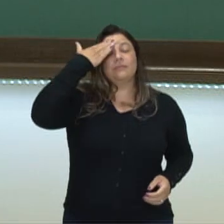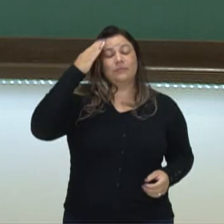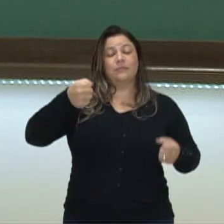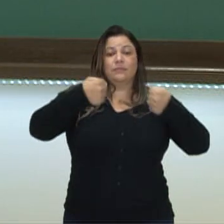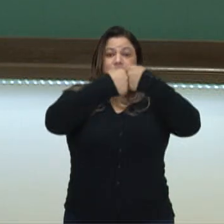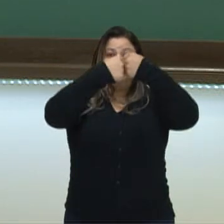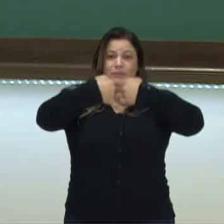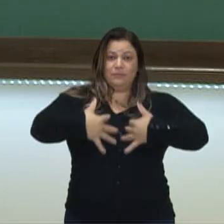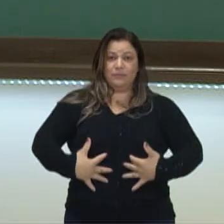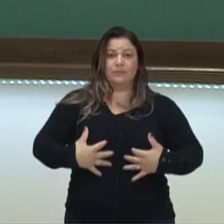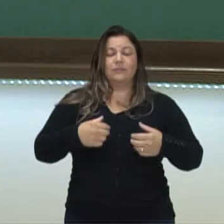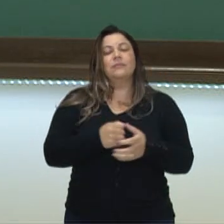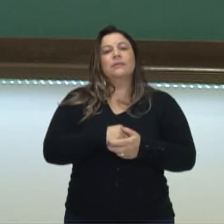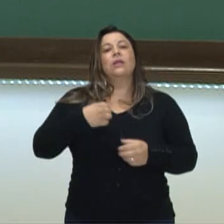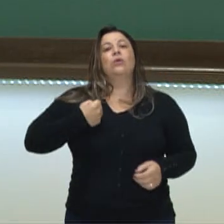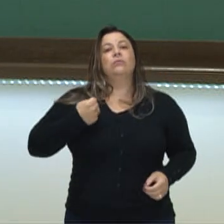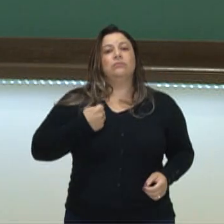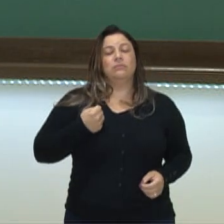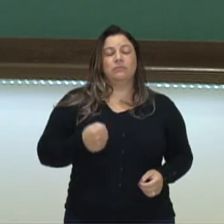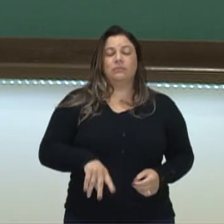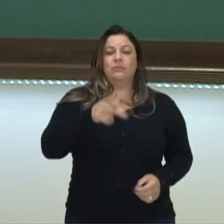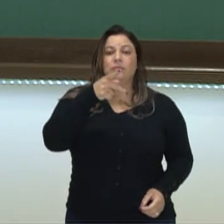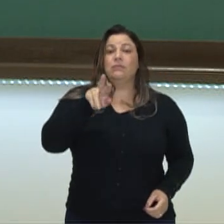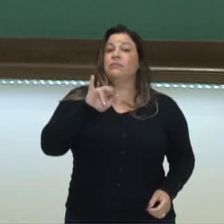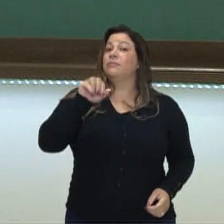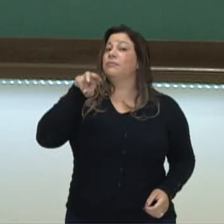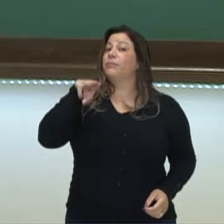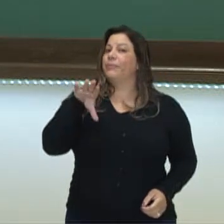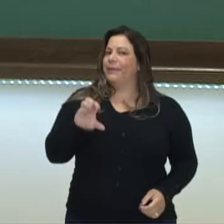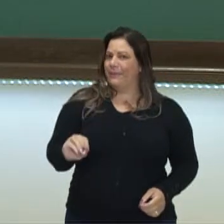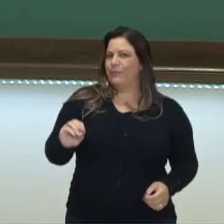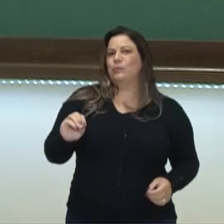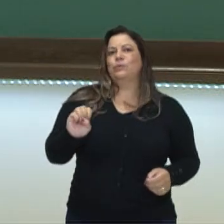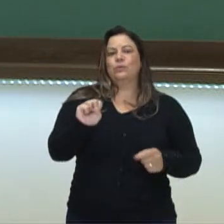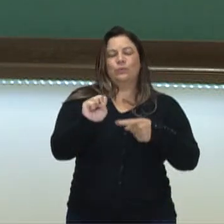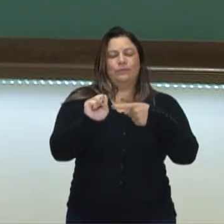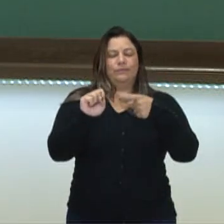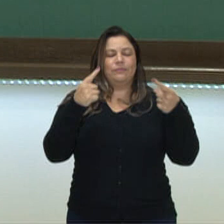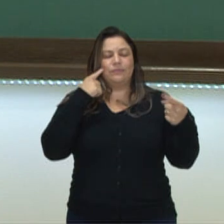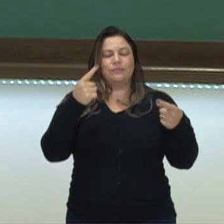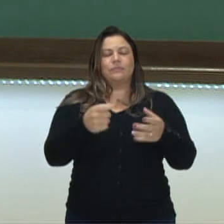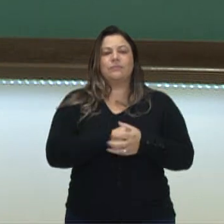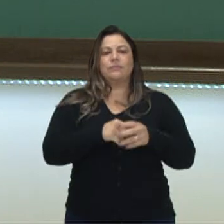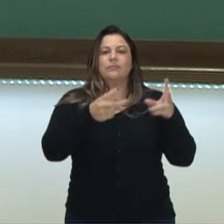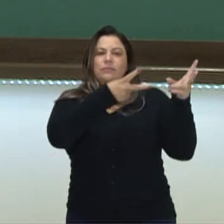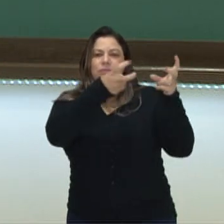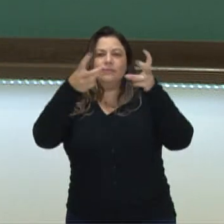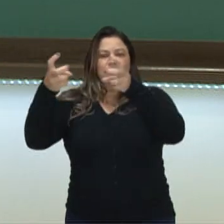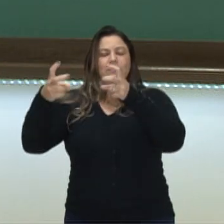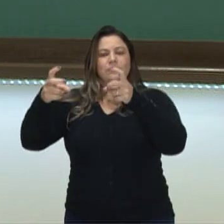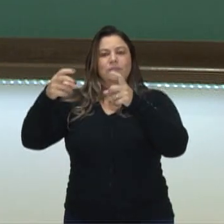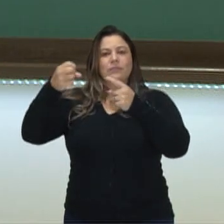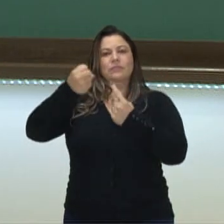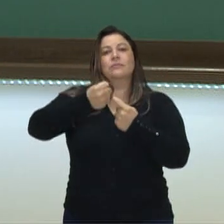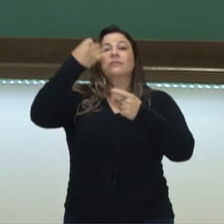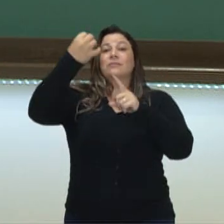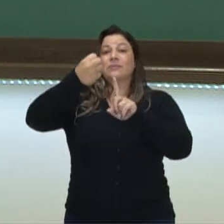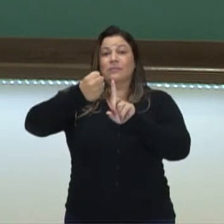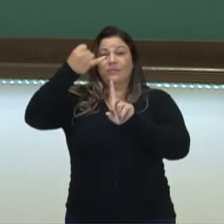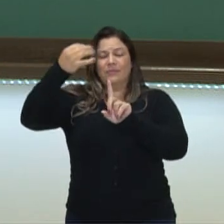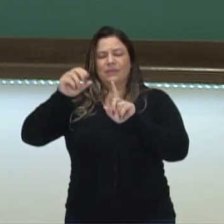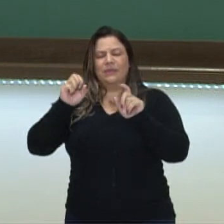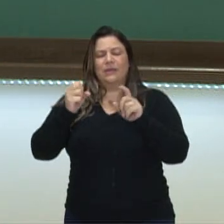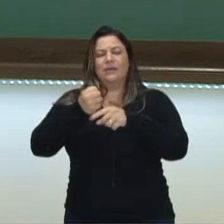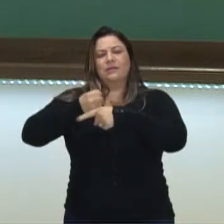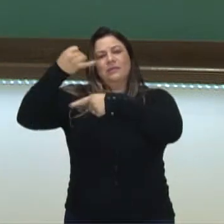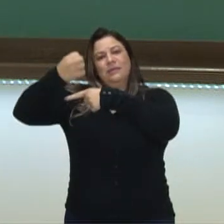decompõe o número em fatores primos. Decompõe o número em fatores primos, o que você faz? Olha para os expoentes. Se todos os expoentes forem